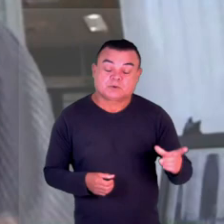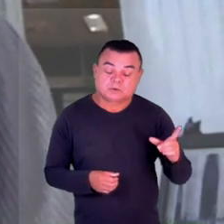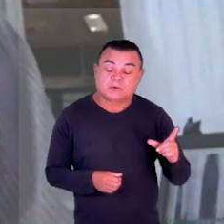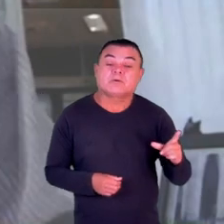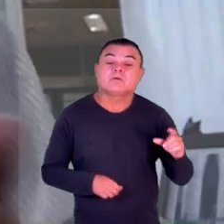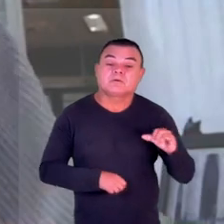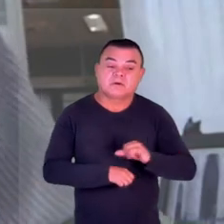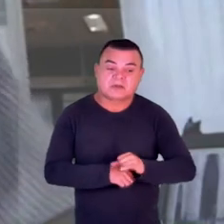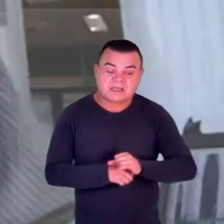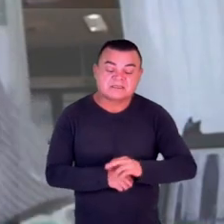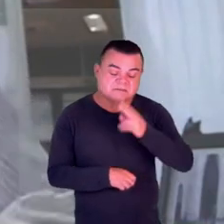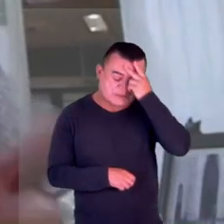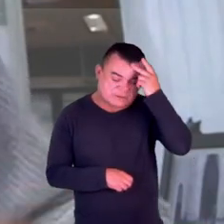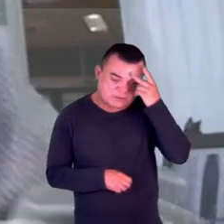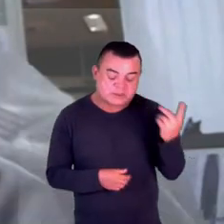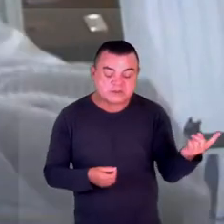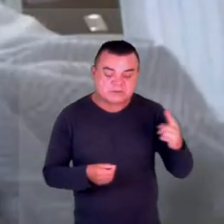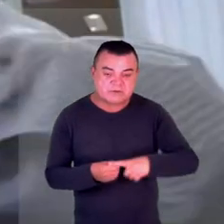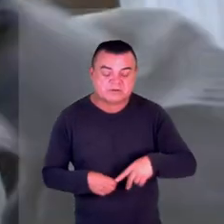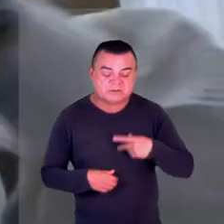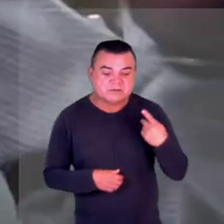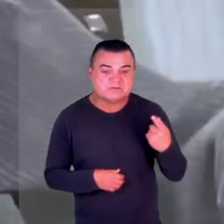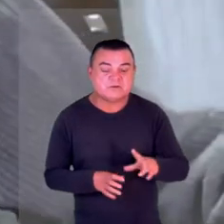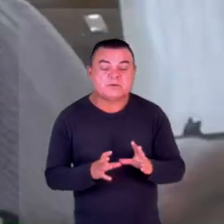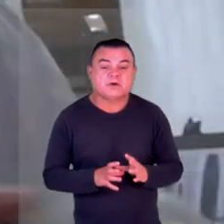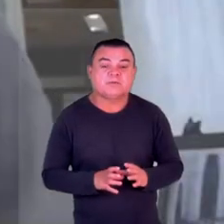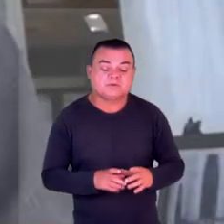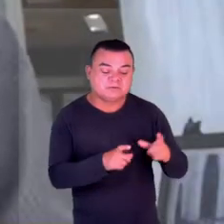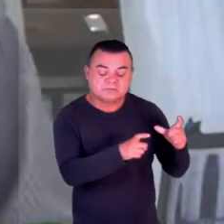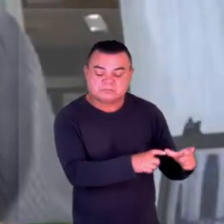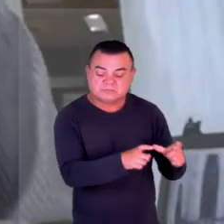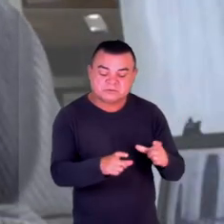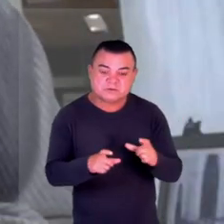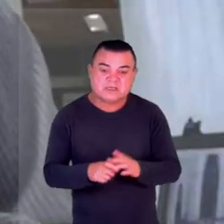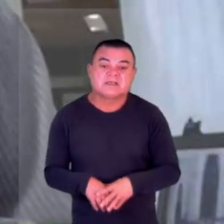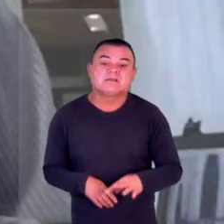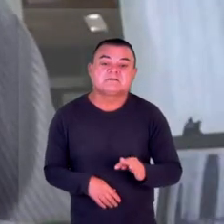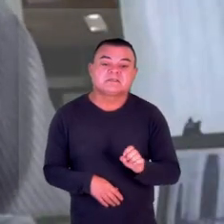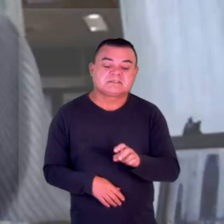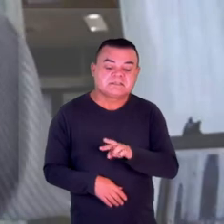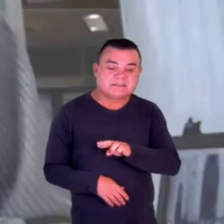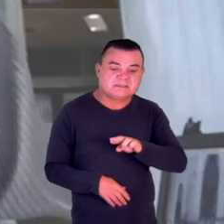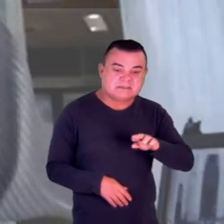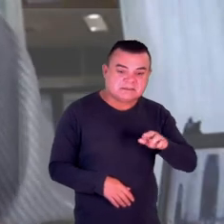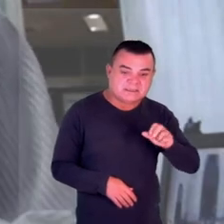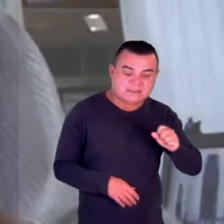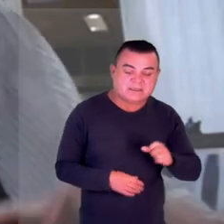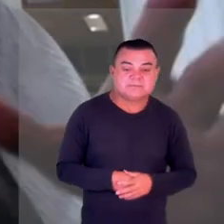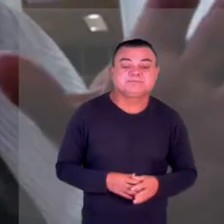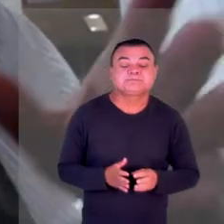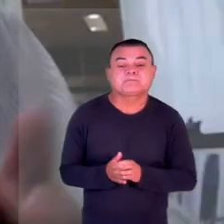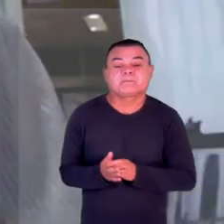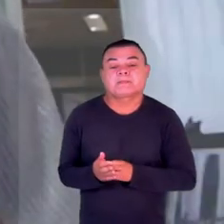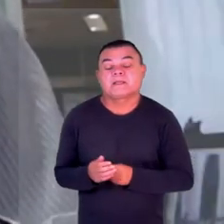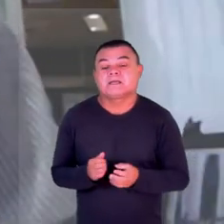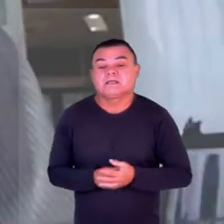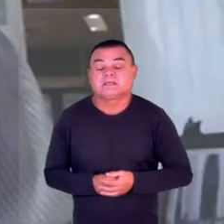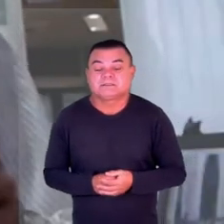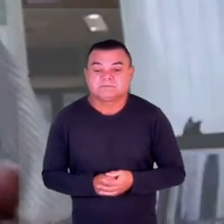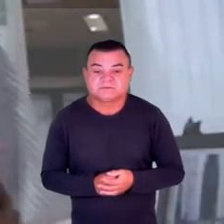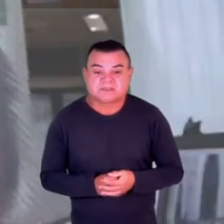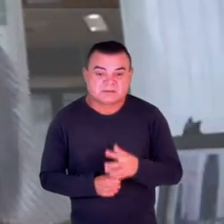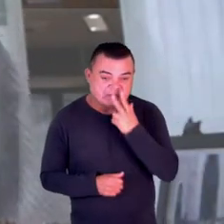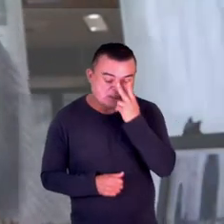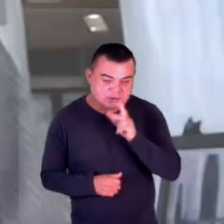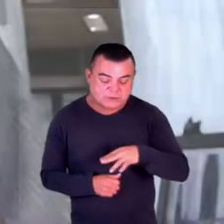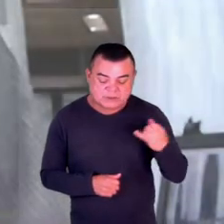enfim esse tema só por si só Valeria né uma um um encontro contra o nosso todo né mas eh acho que